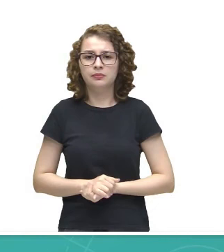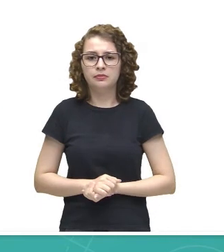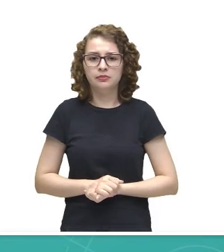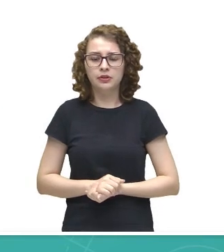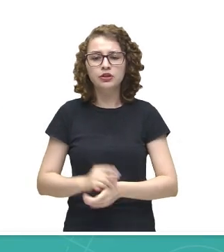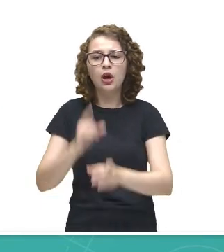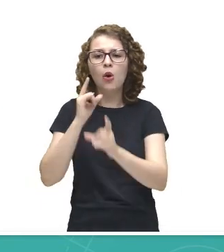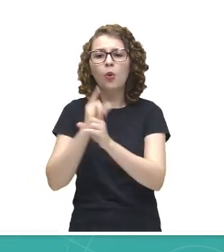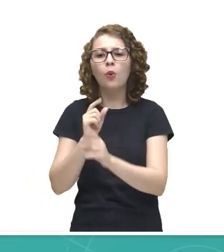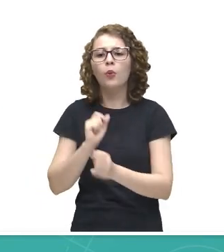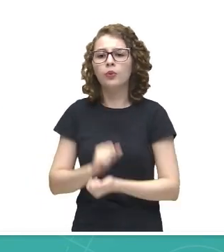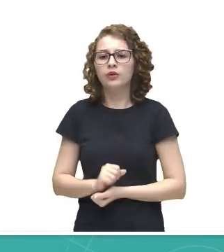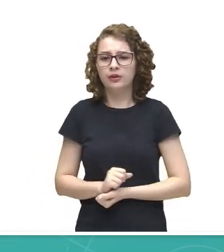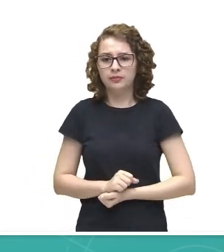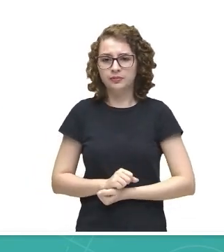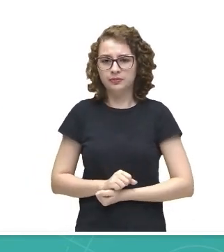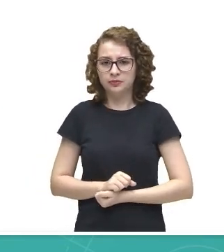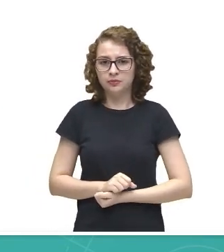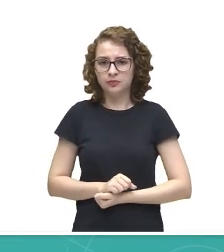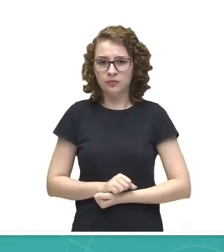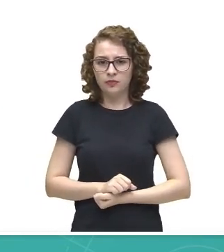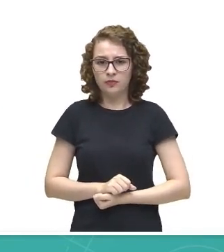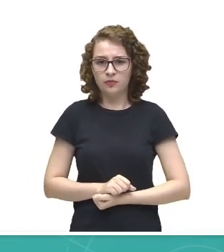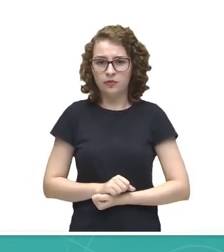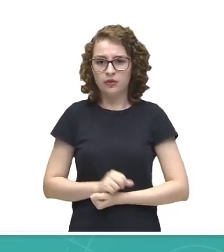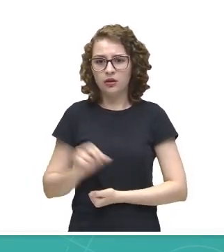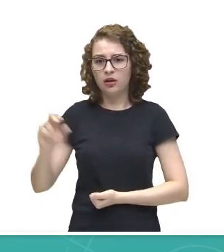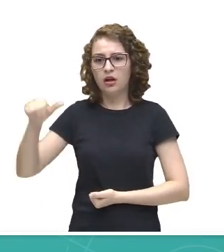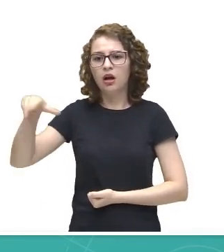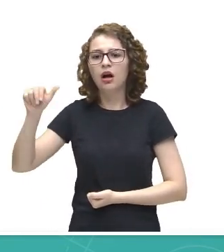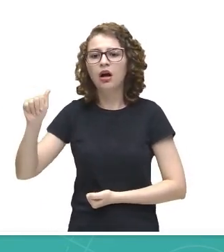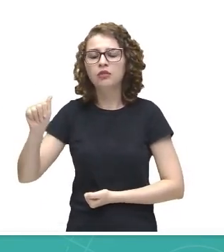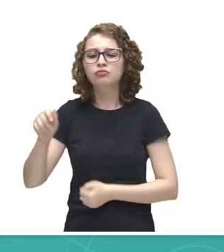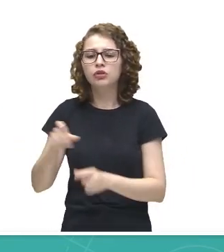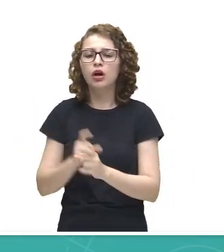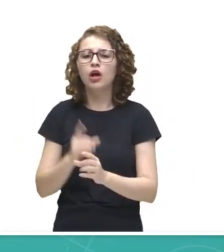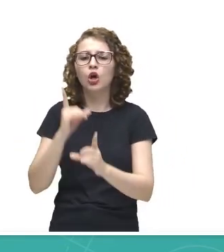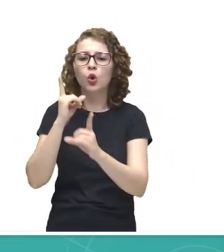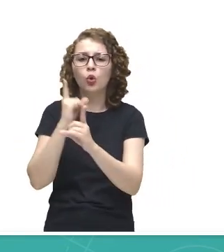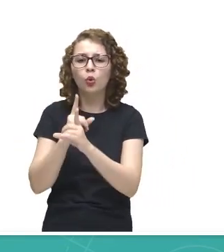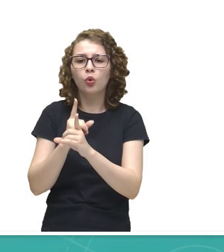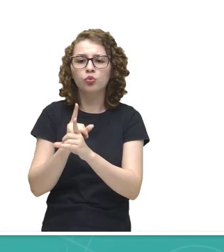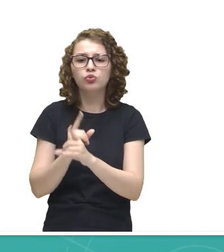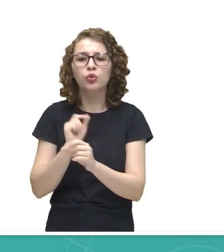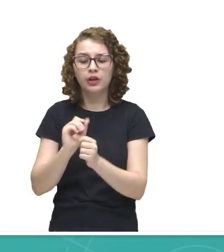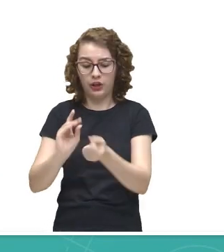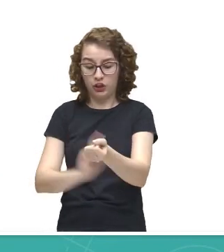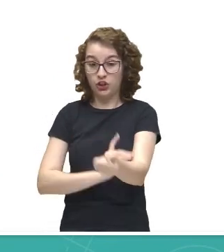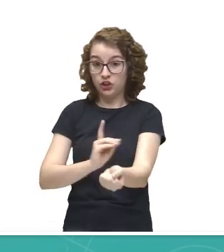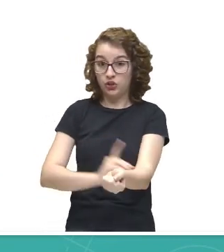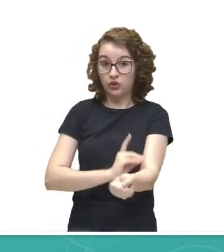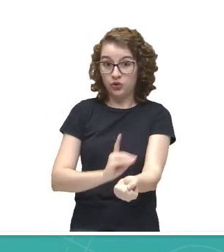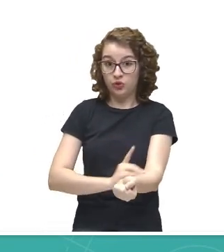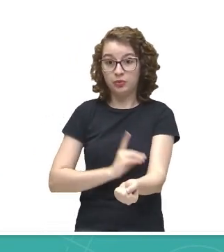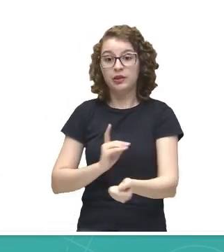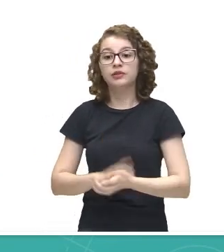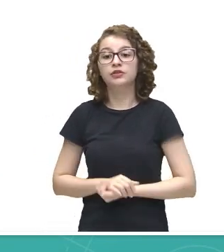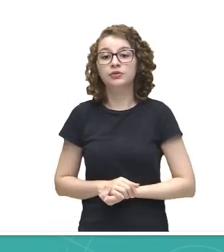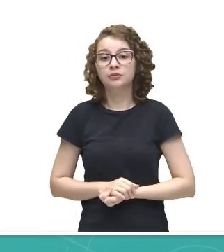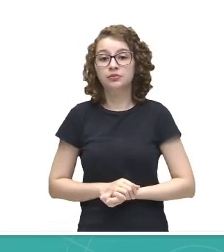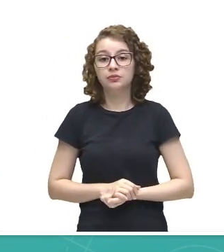já encontraram algumas, né? A Ana, ela colocou diabetes. O Paulo